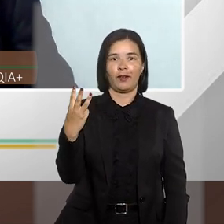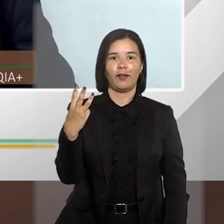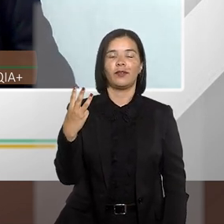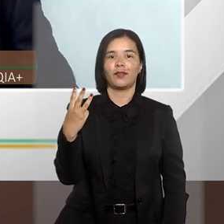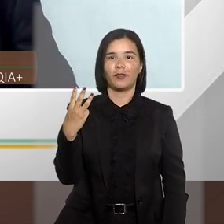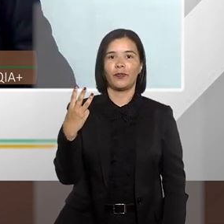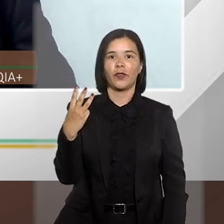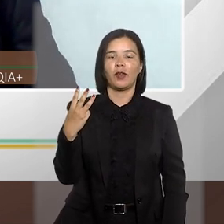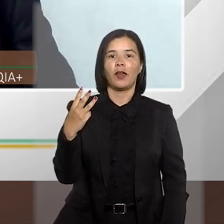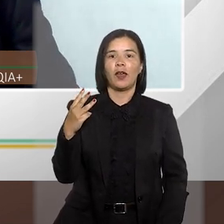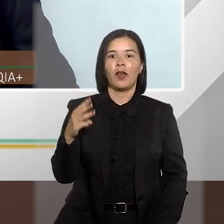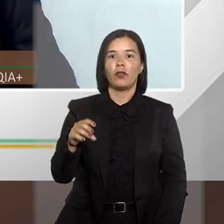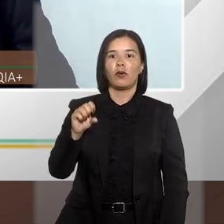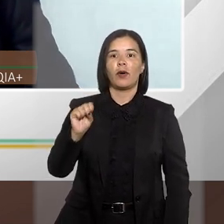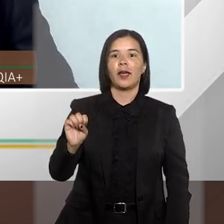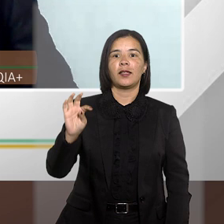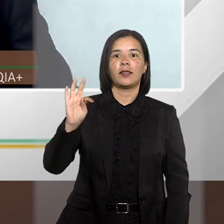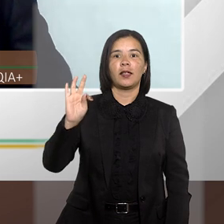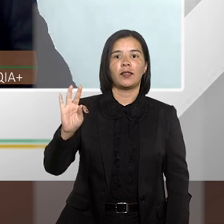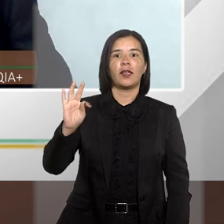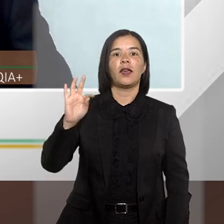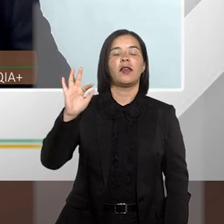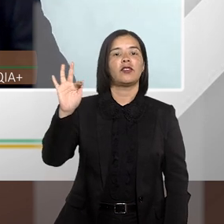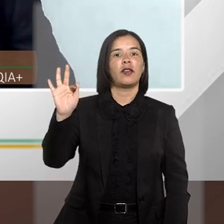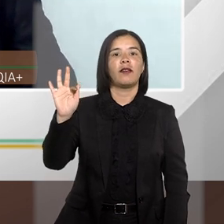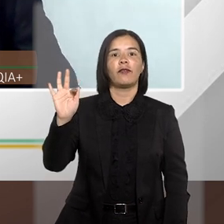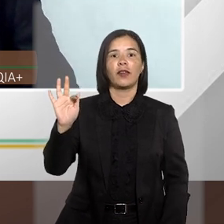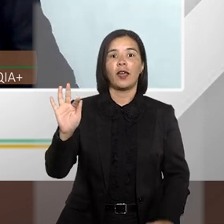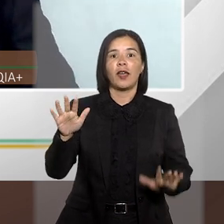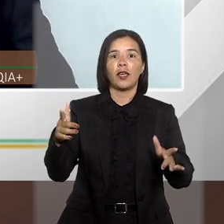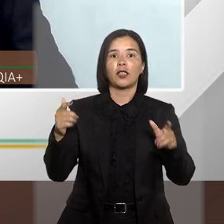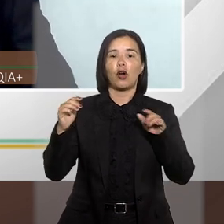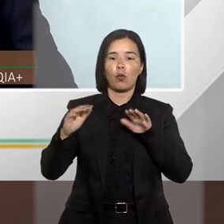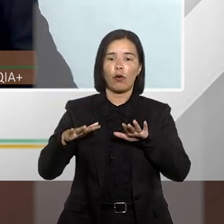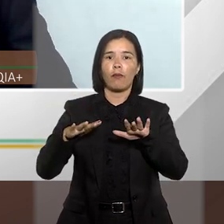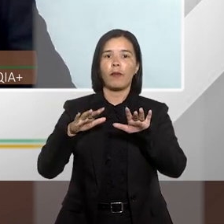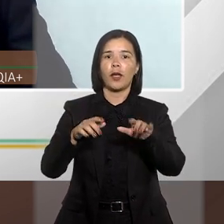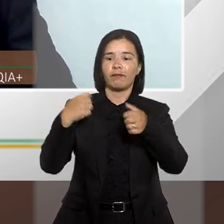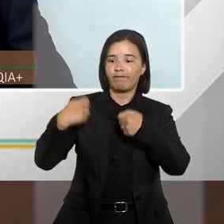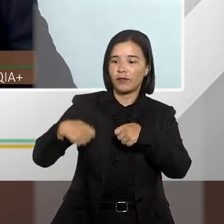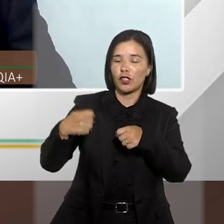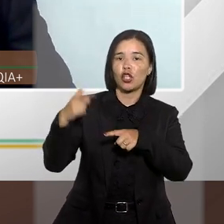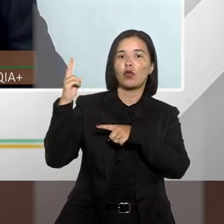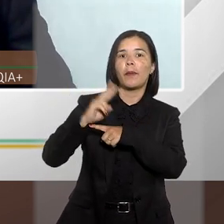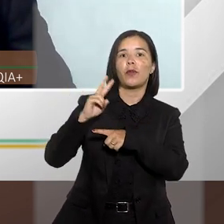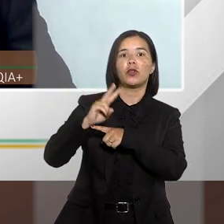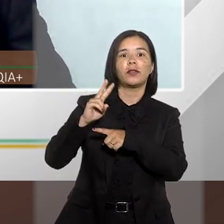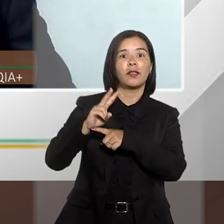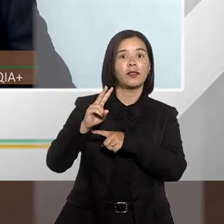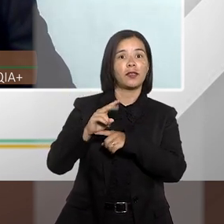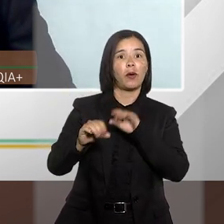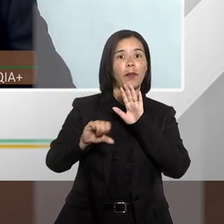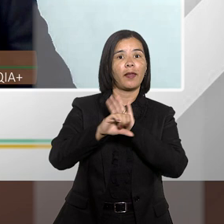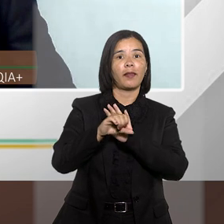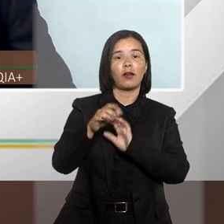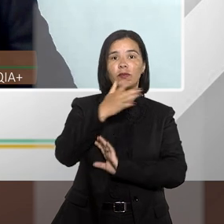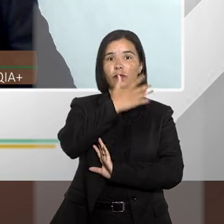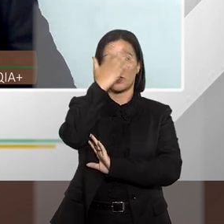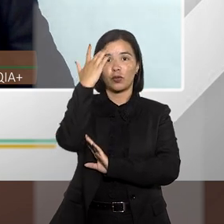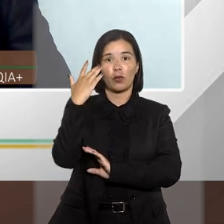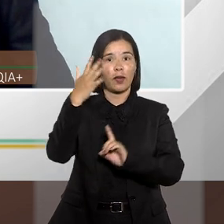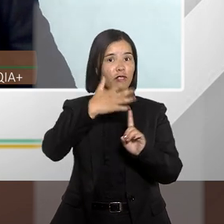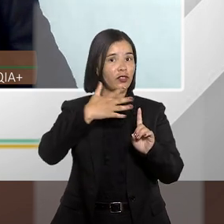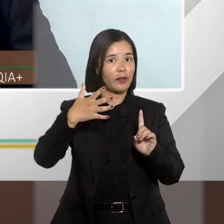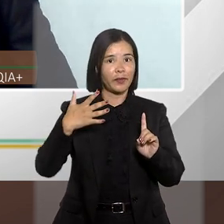E essa decisão é um marco no reconhecimento da necessidade de uma proteção penal para as pessoas